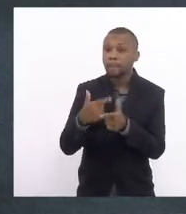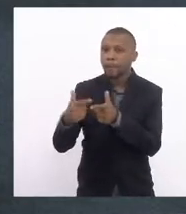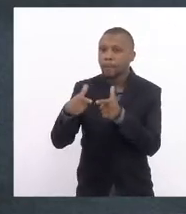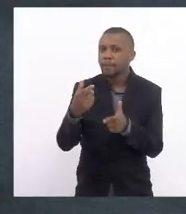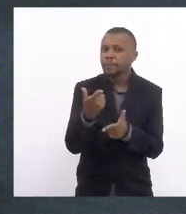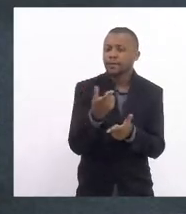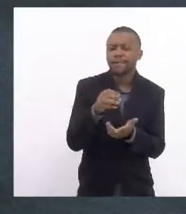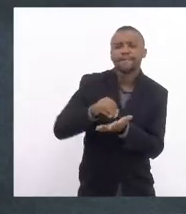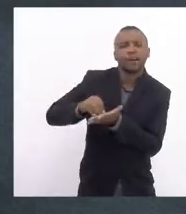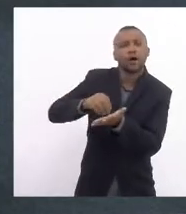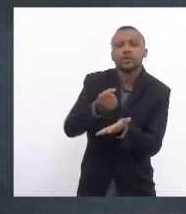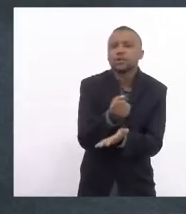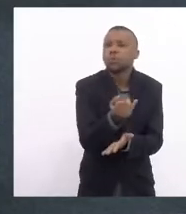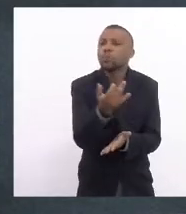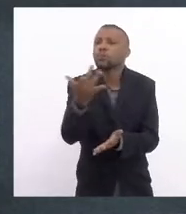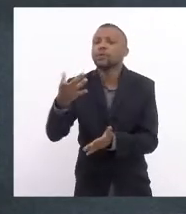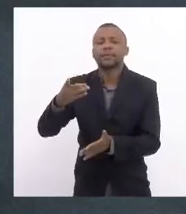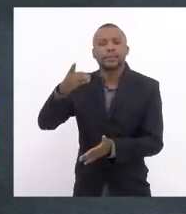sessão. Agora,